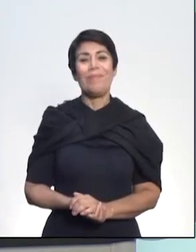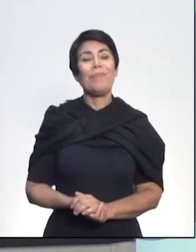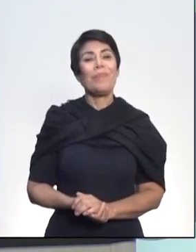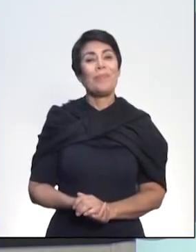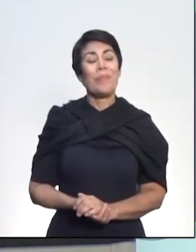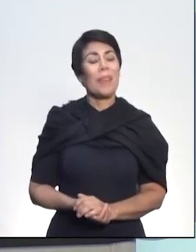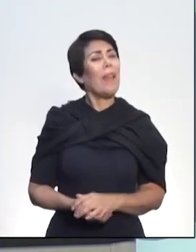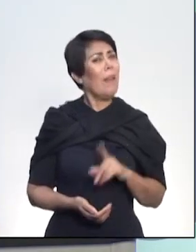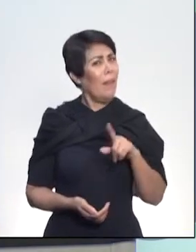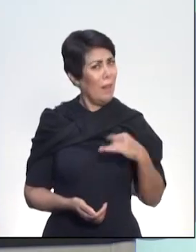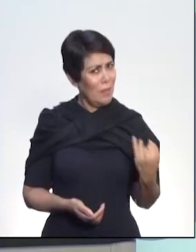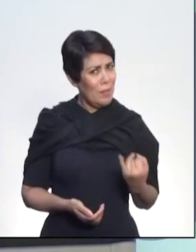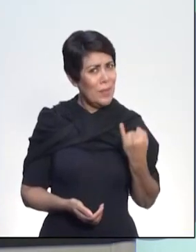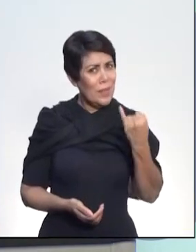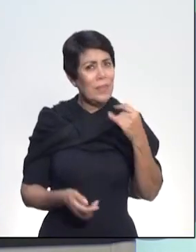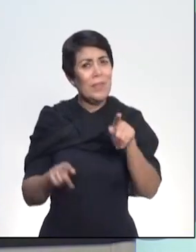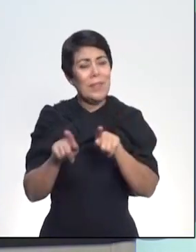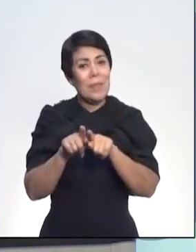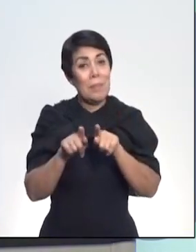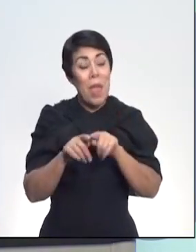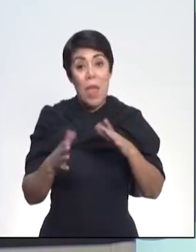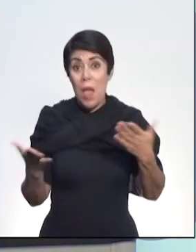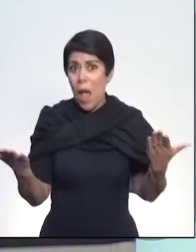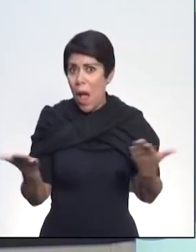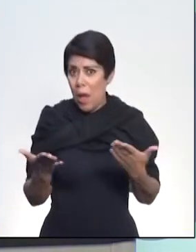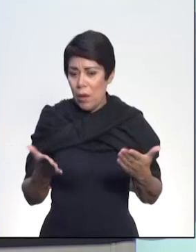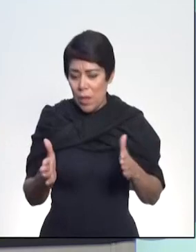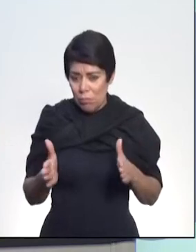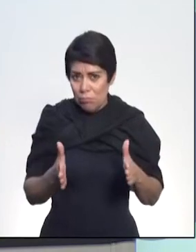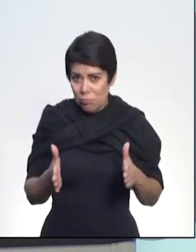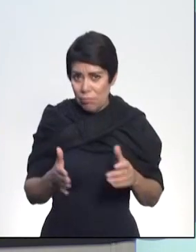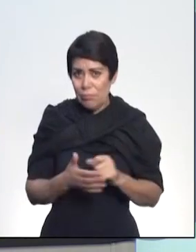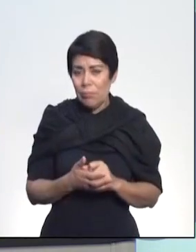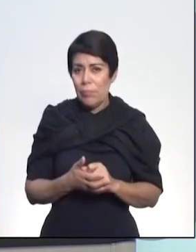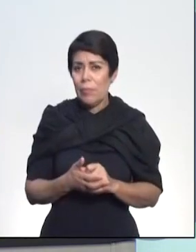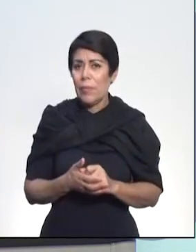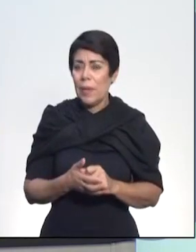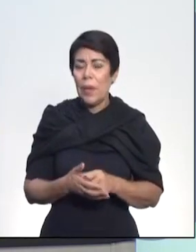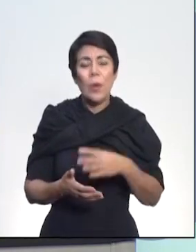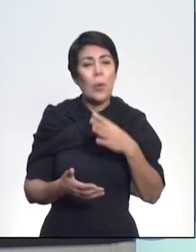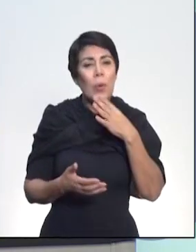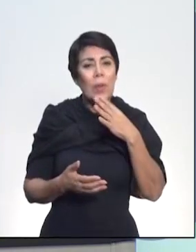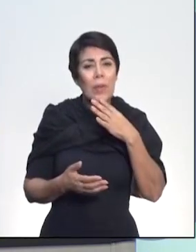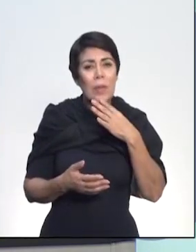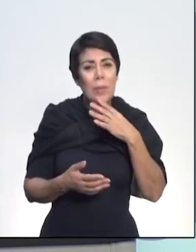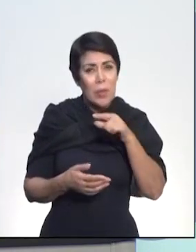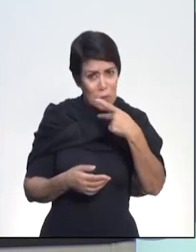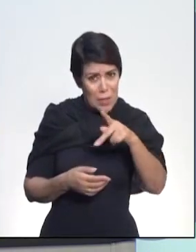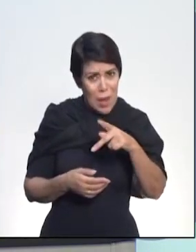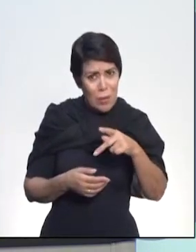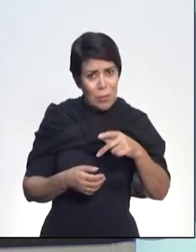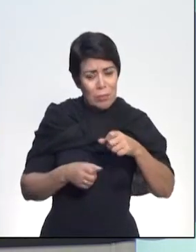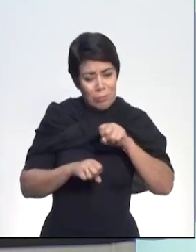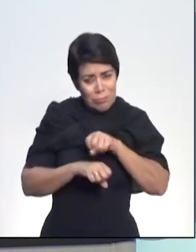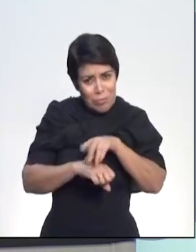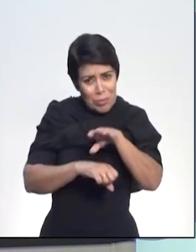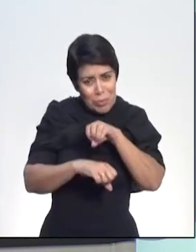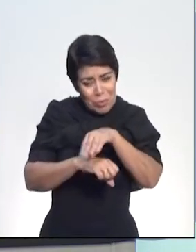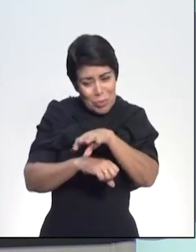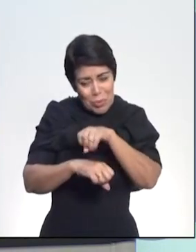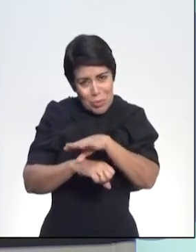é muito importante lembrar que, nesse momento, você pode compartilhar seu conhecimento, sim, mas sempre de